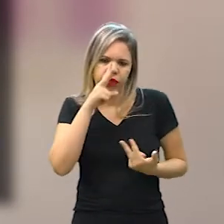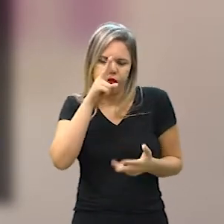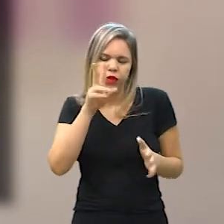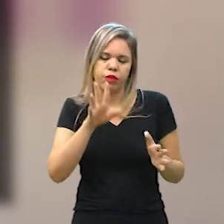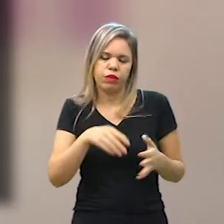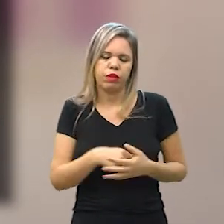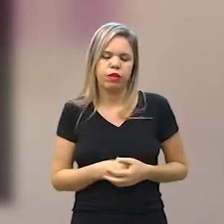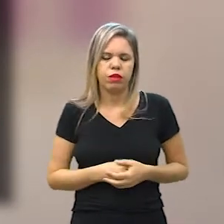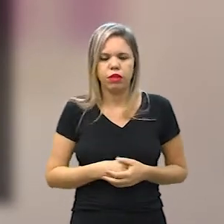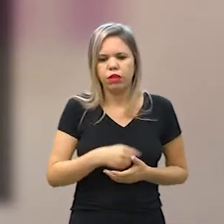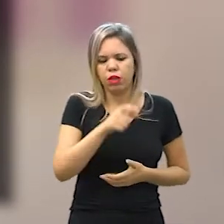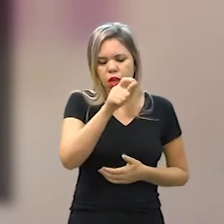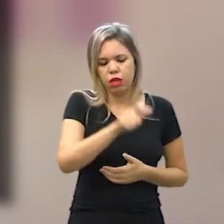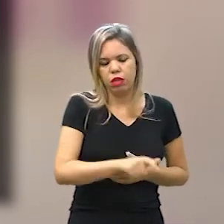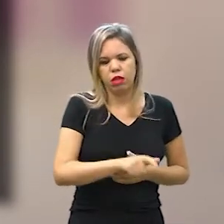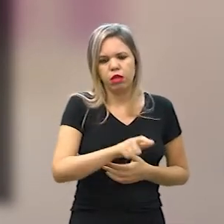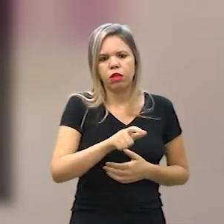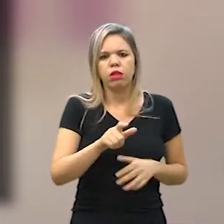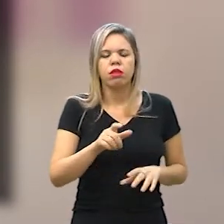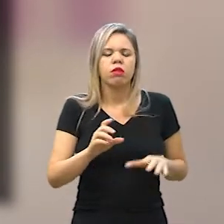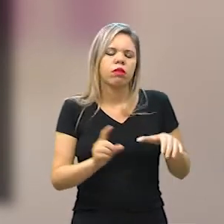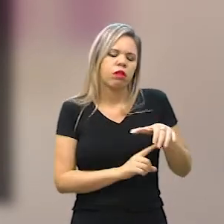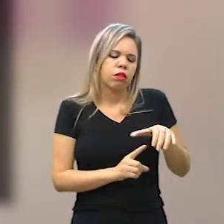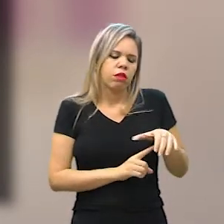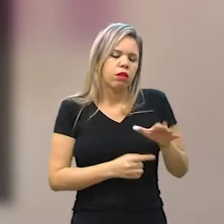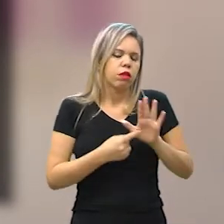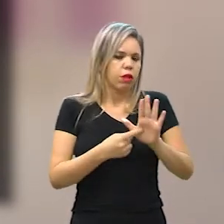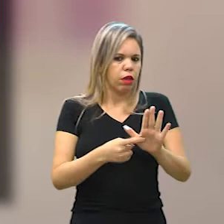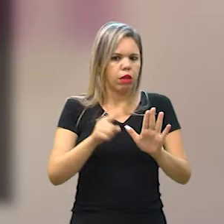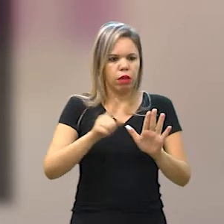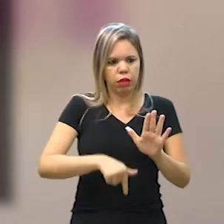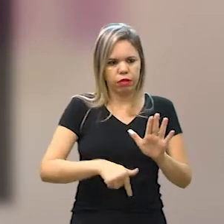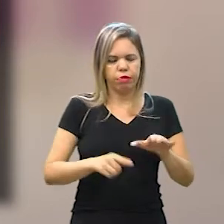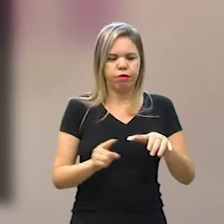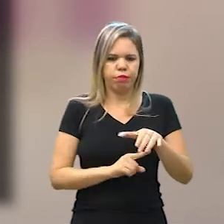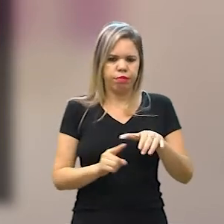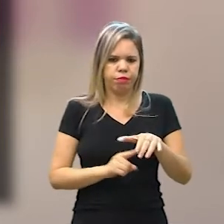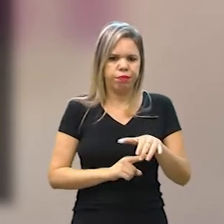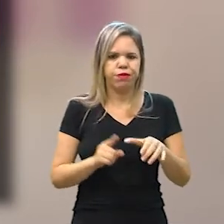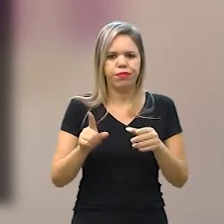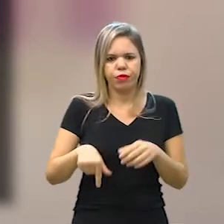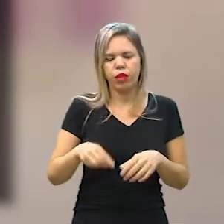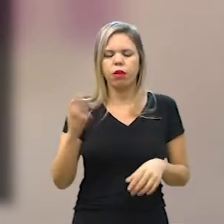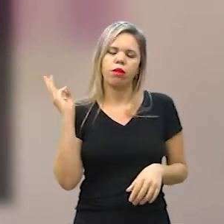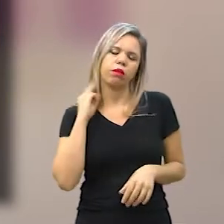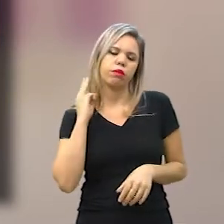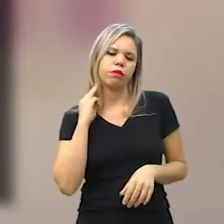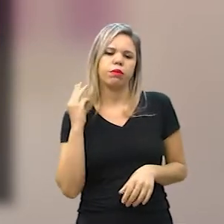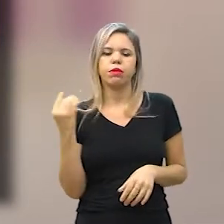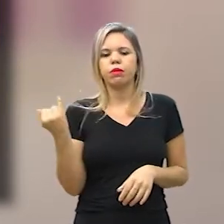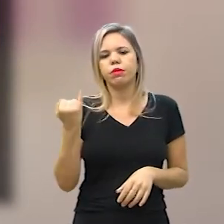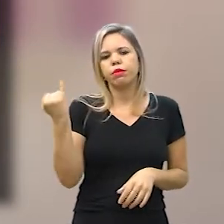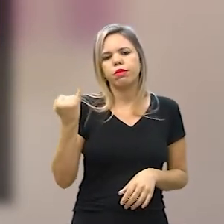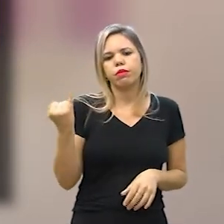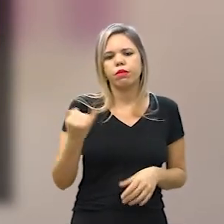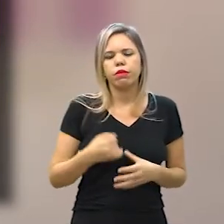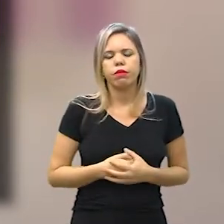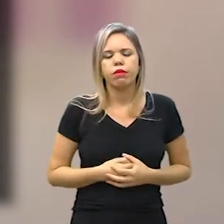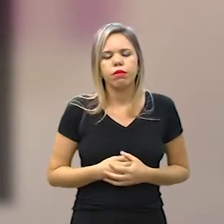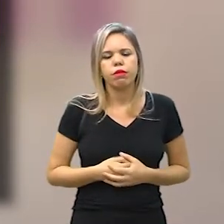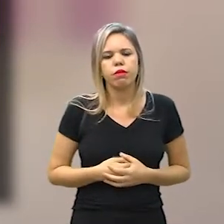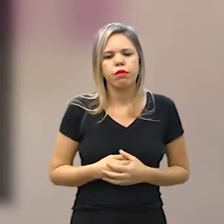imunodepressoras, né? Então, esses pacientes, quando eles apresentam um quadro clínico sugestivo de meningite, é